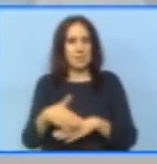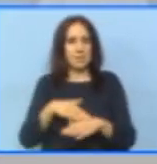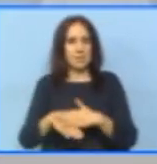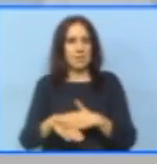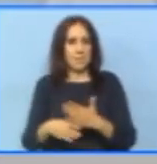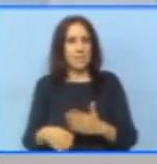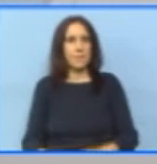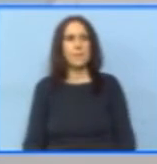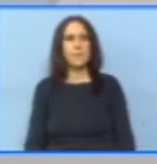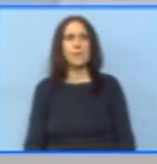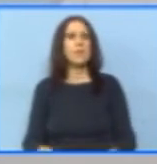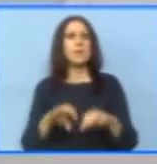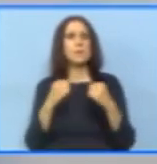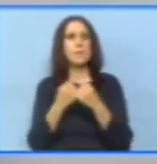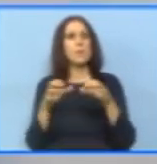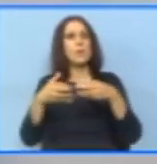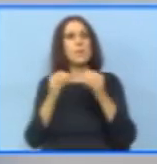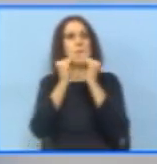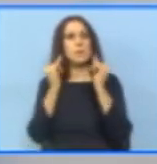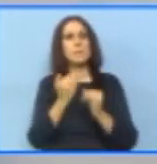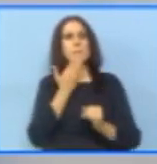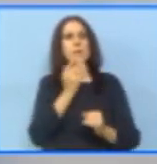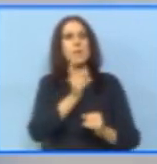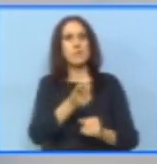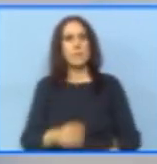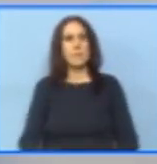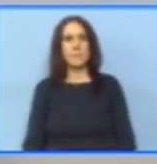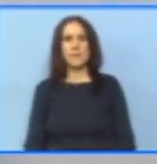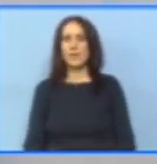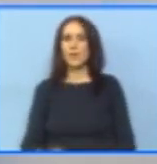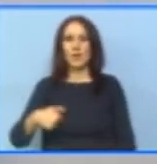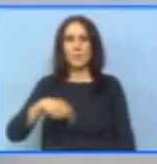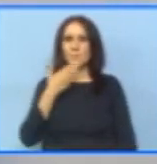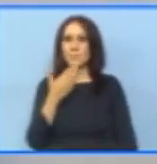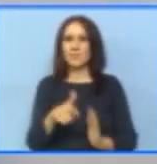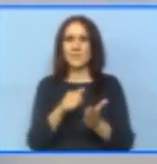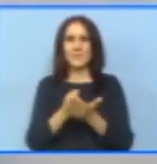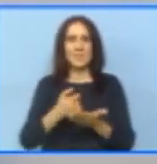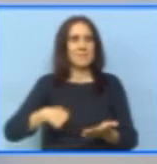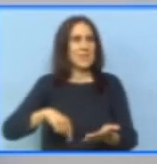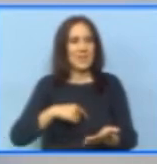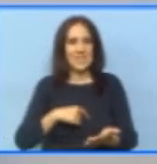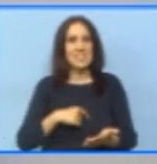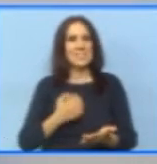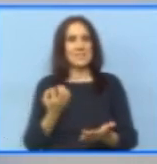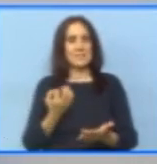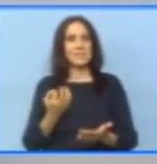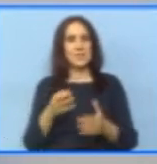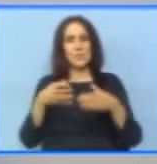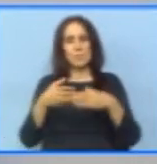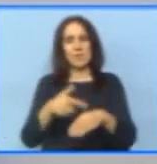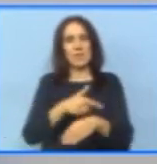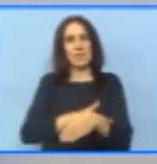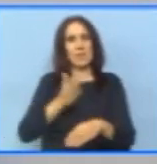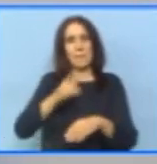que é que pedem à comunidade internacional? O que nós pedimos sempre, e como nós não temos esta capacidade de fazer parar estes grupos